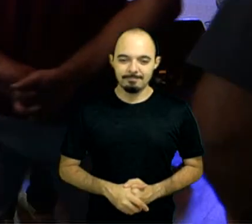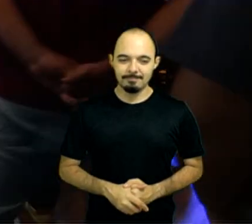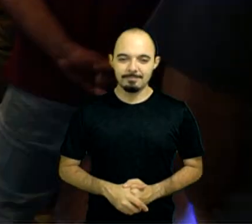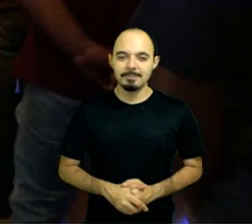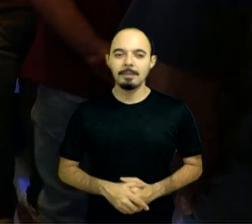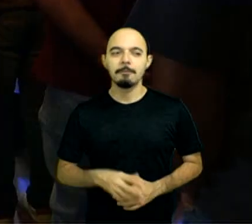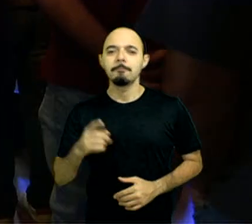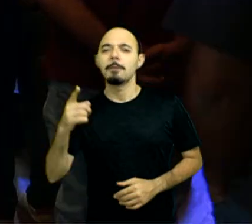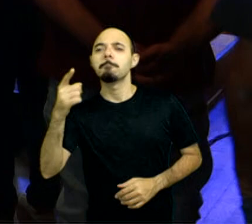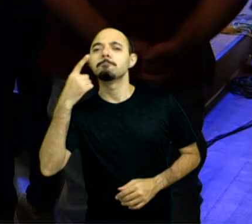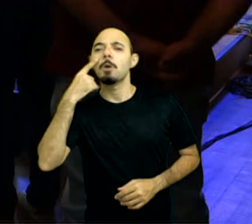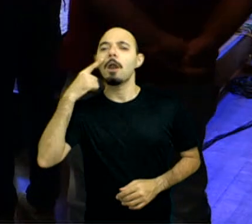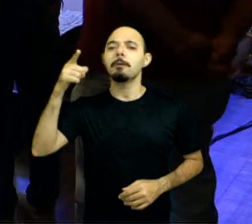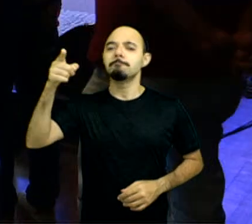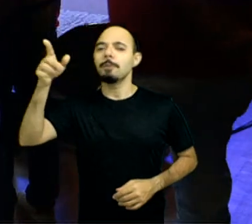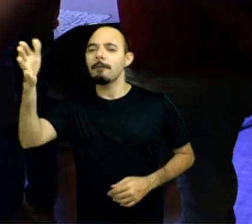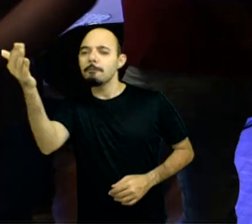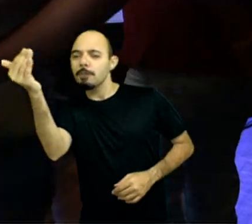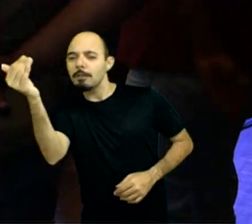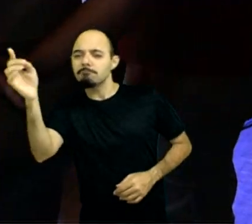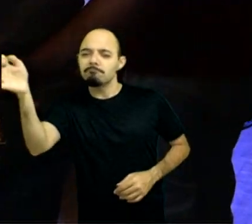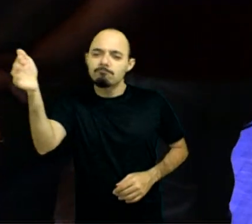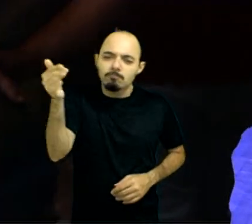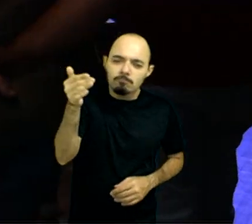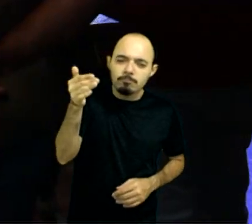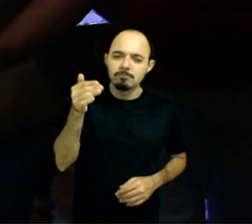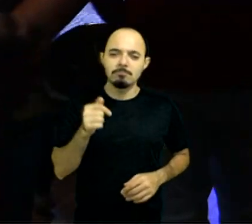Ainda bem que não deu 500, né? Porque aí cabe todo mundo, né?